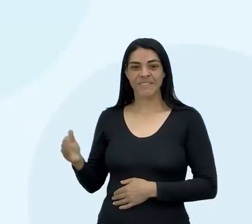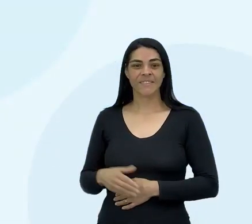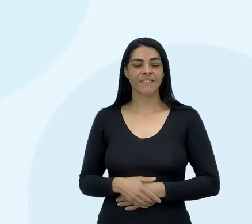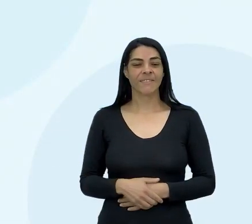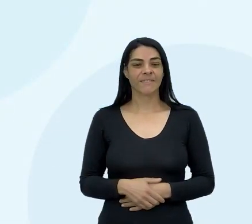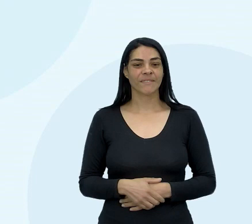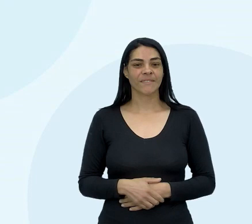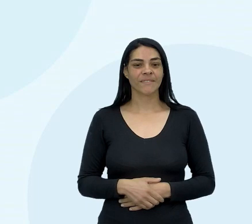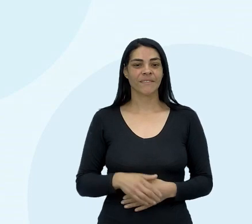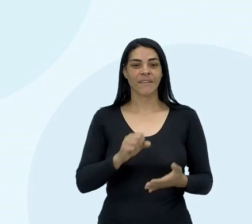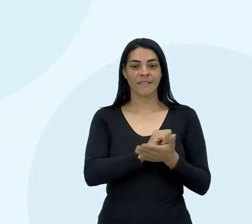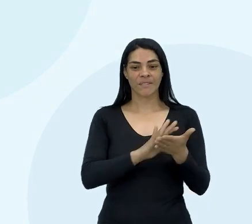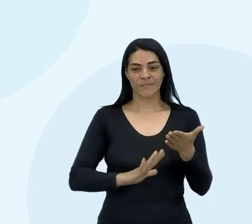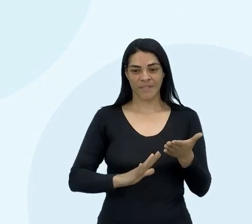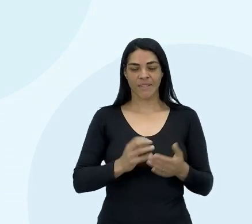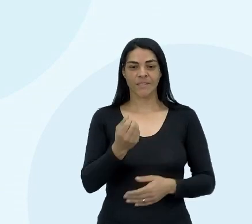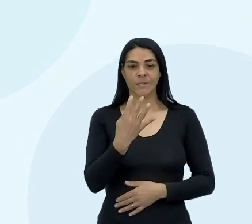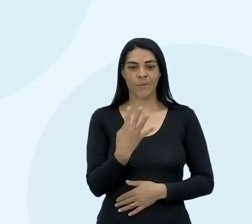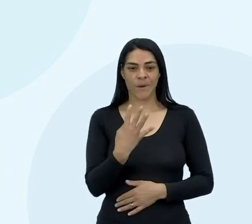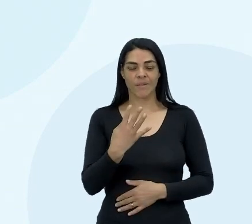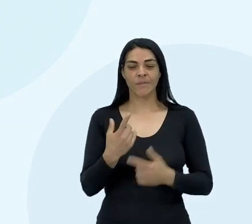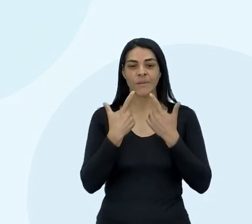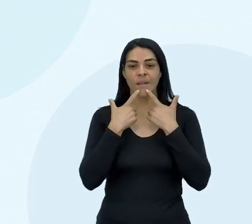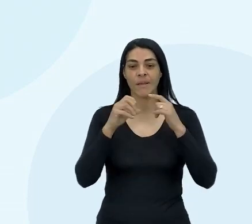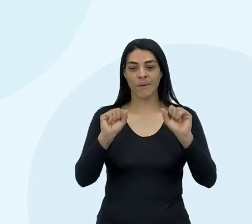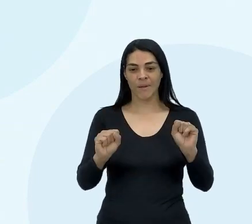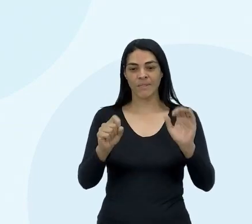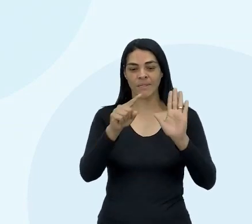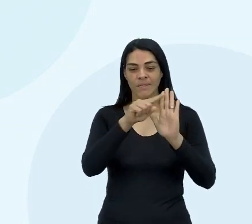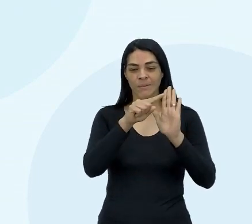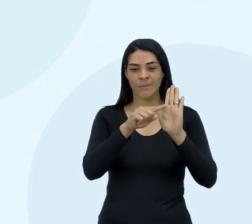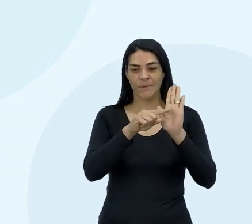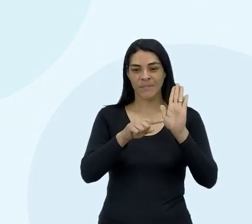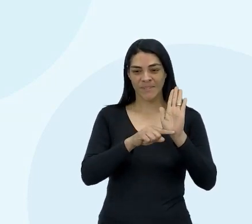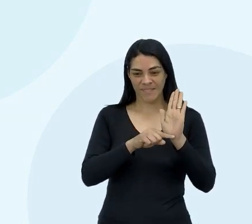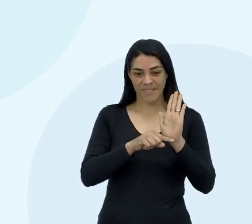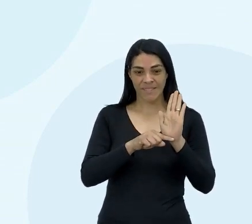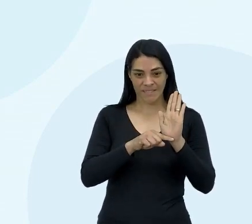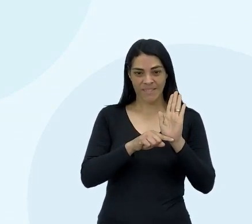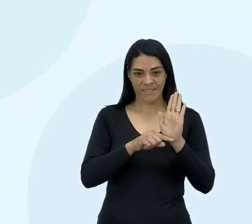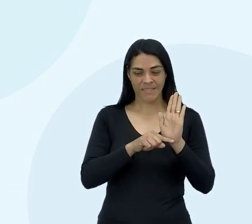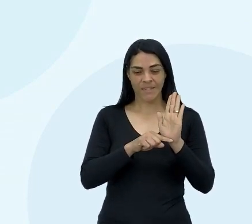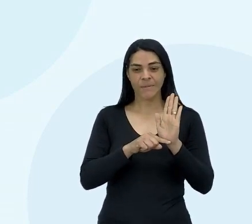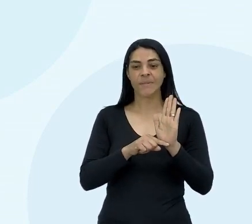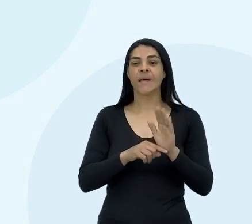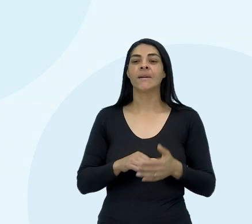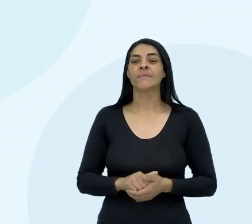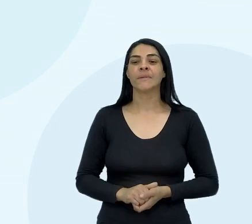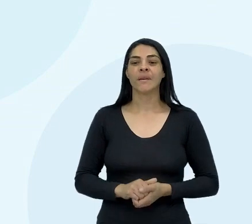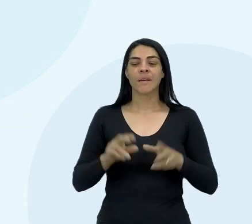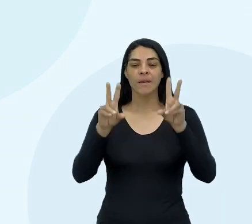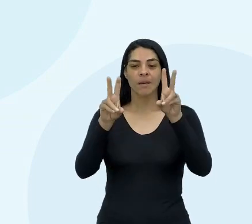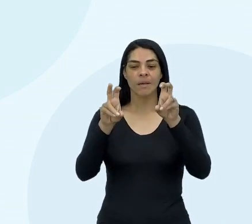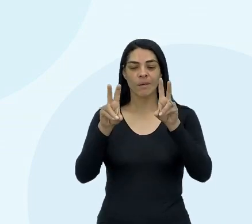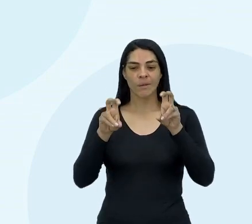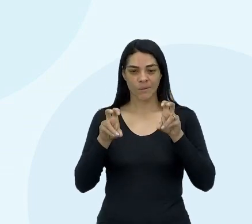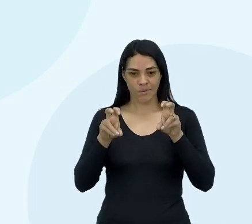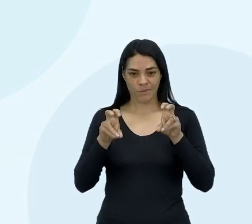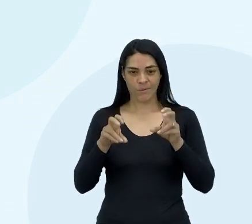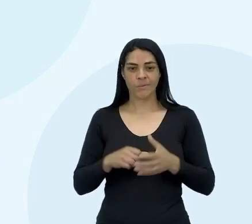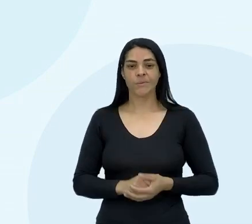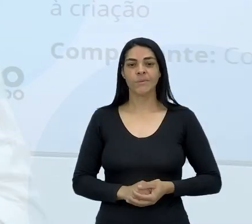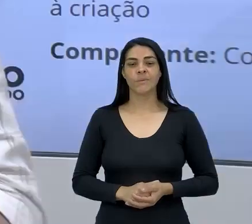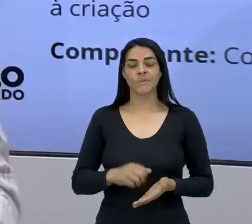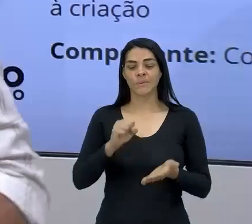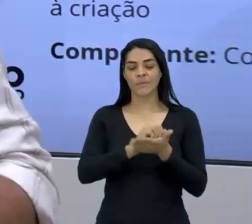aula, atividade 4. Linguagens de programação. A gente está na introdução dessa atividade 4, vai ser uma introdução